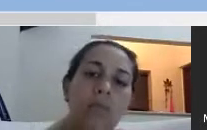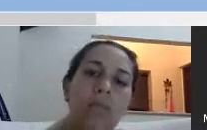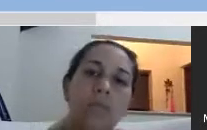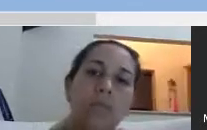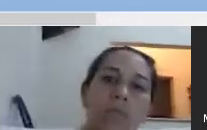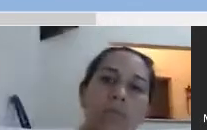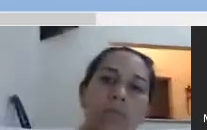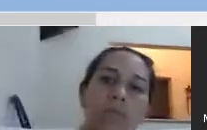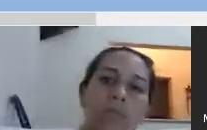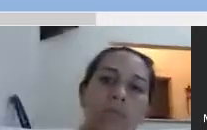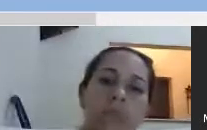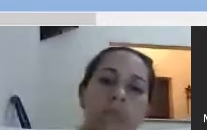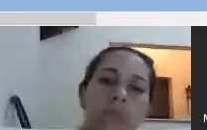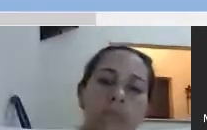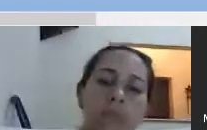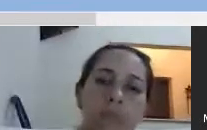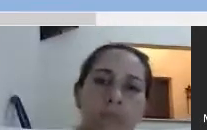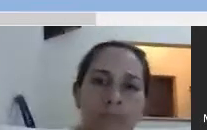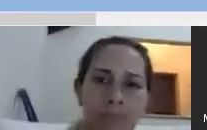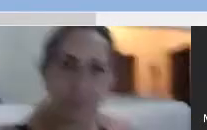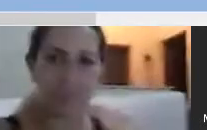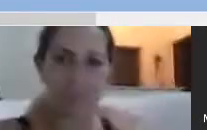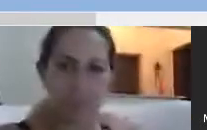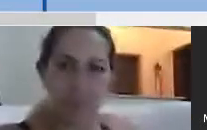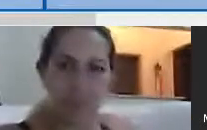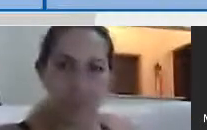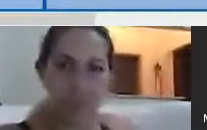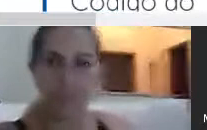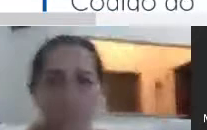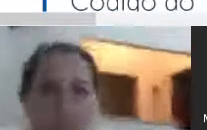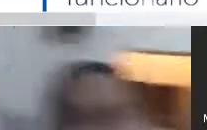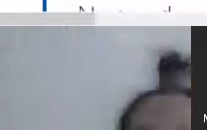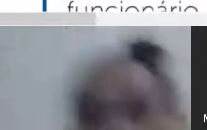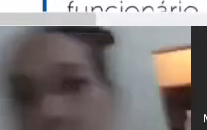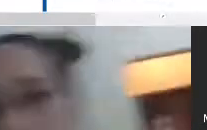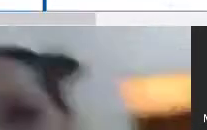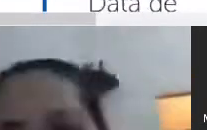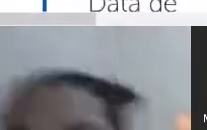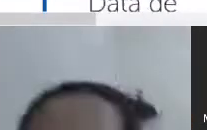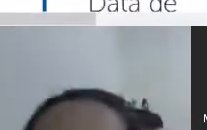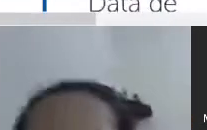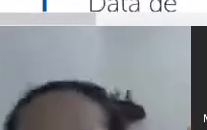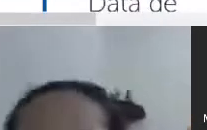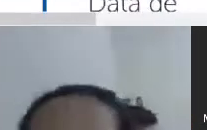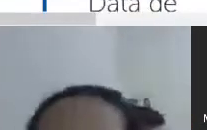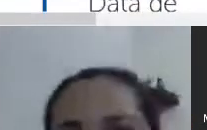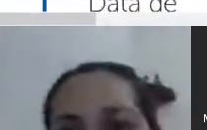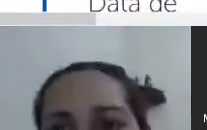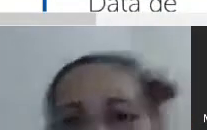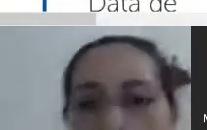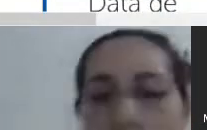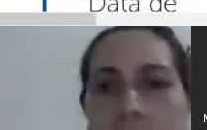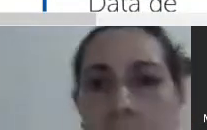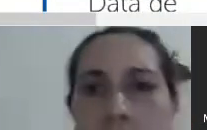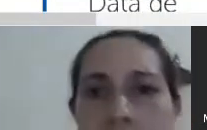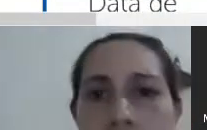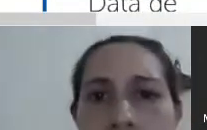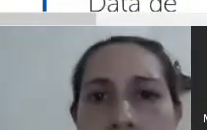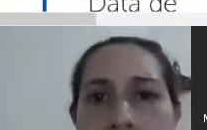Então, percebam que é uma tratativa antes de eu abrir o que eu mostrei anteriormente,